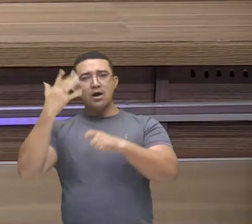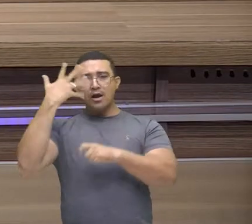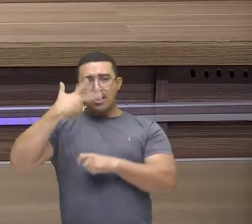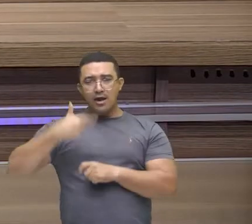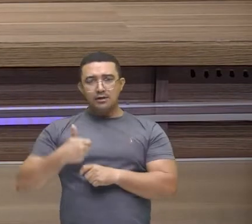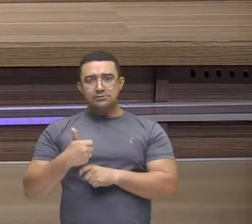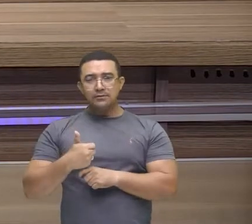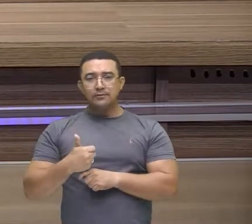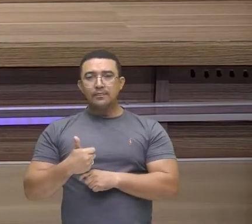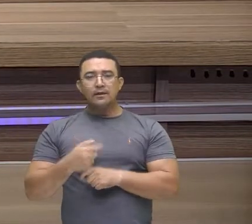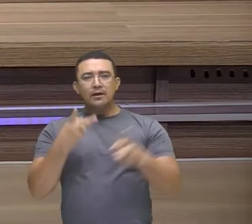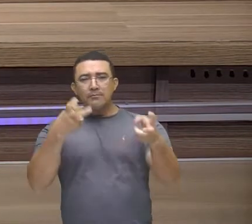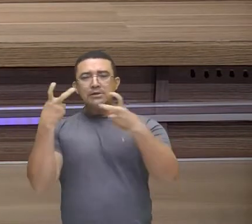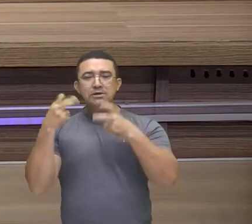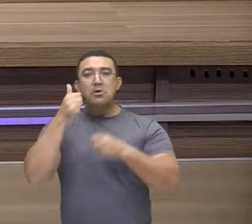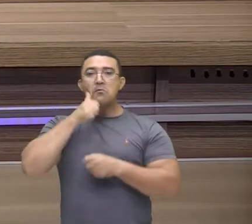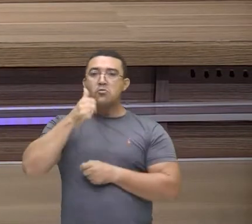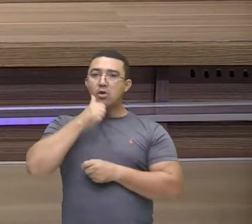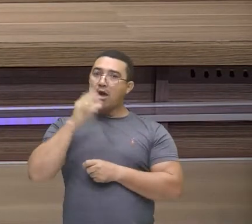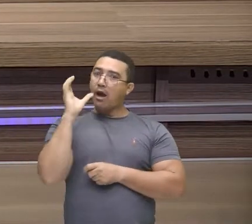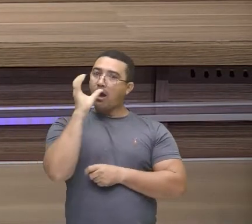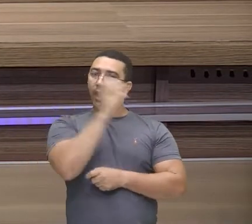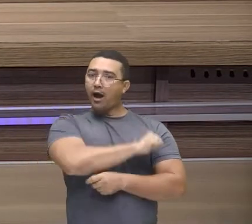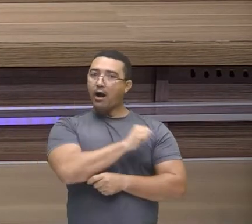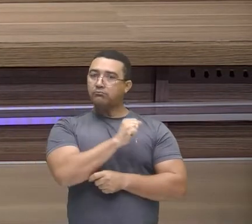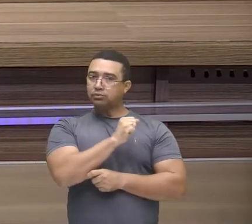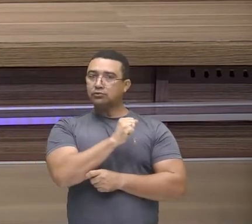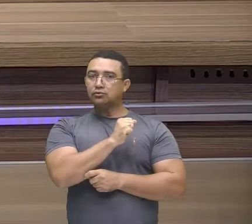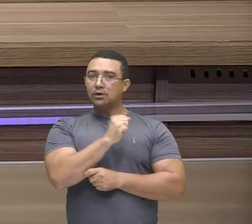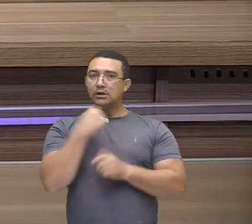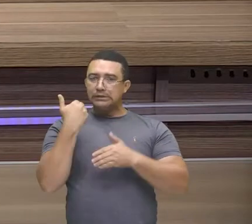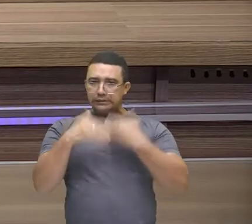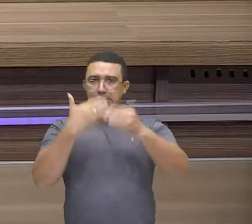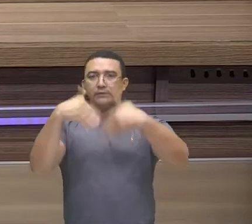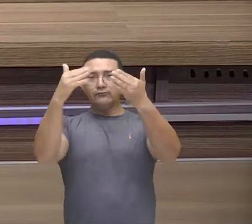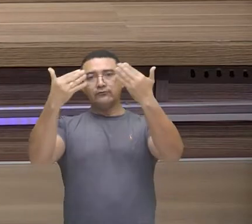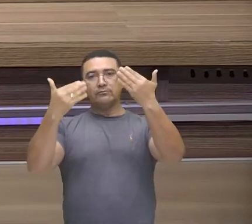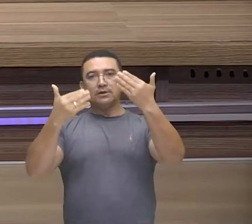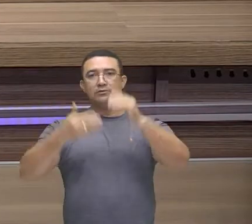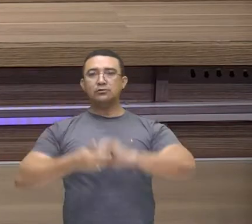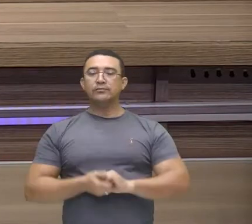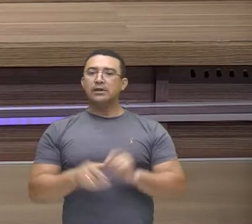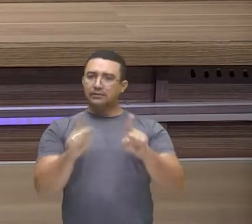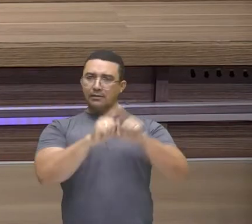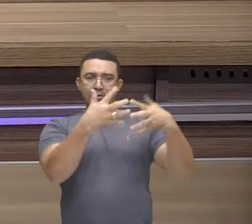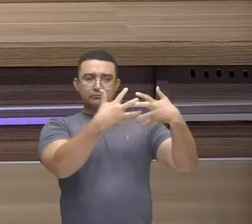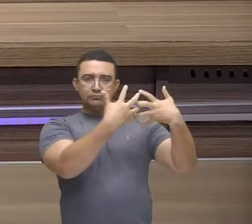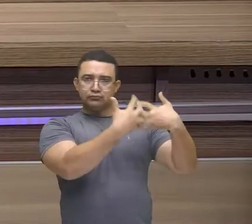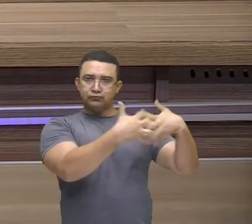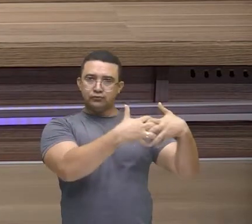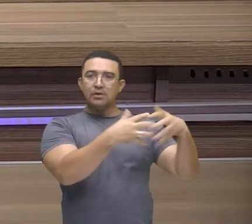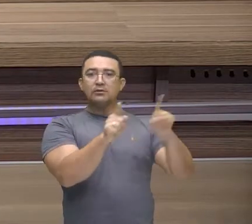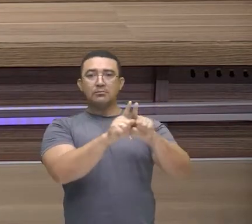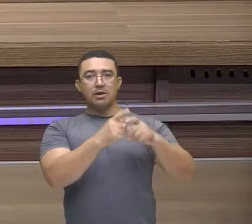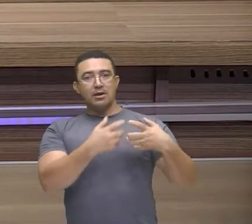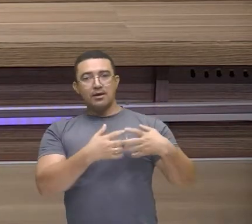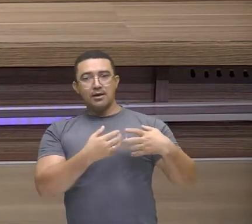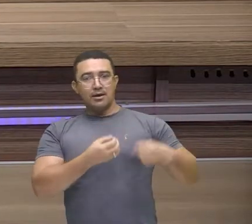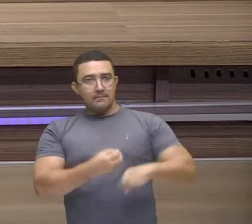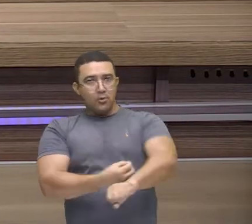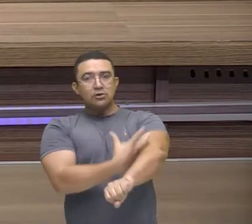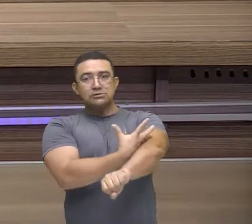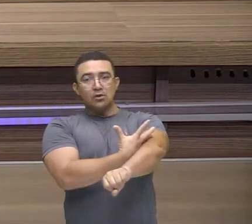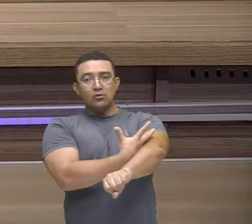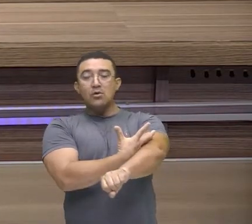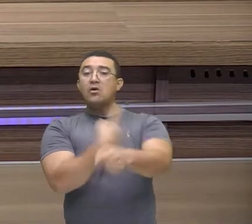moças ficaram muito mais cedo na sua parte, na maturidade emocional, devido à